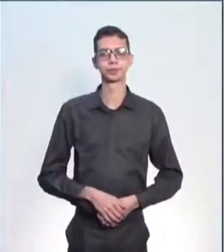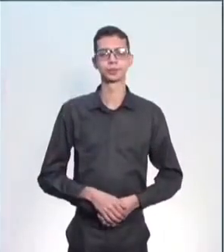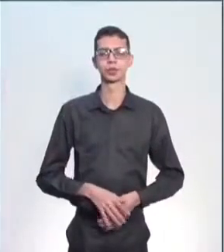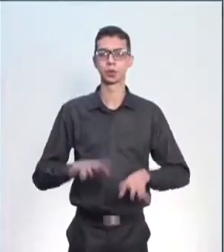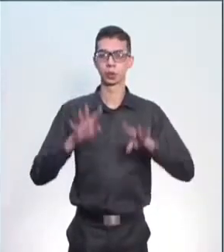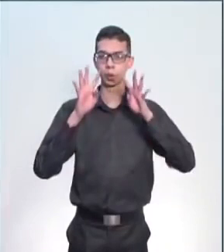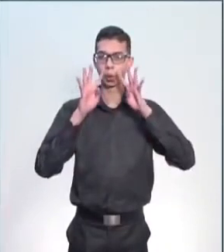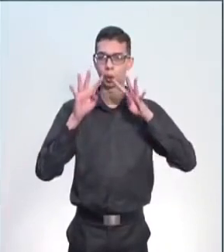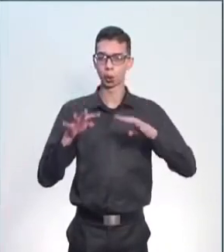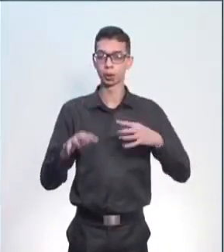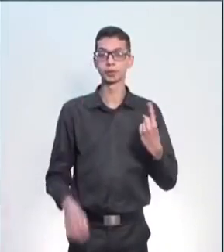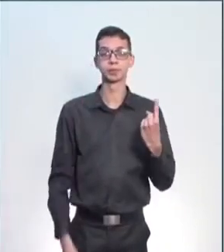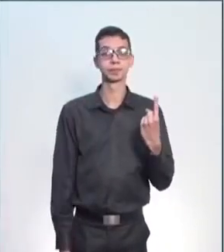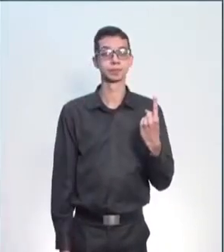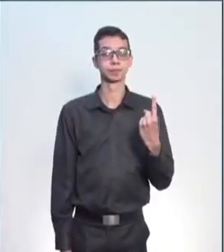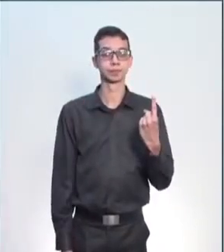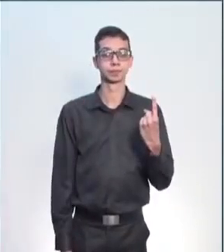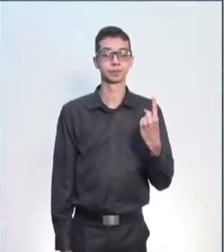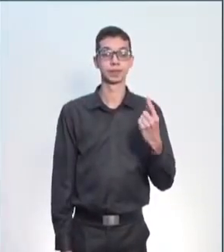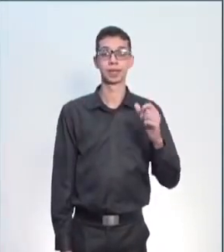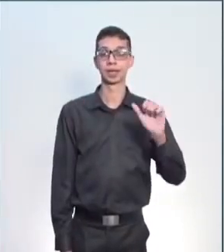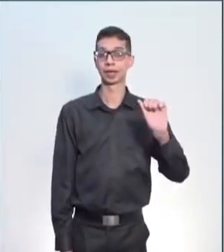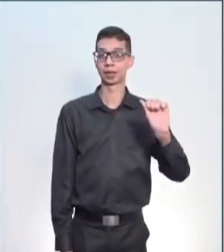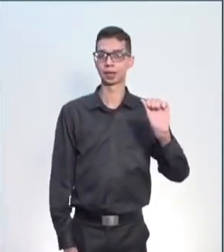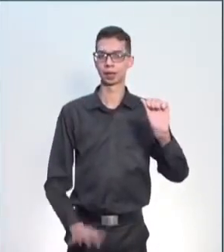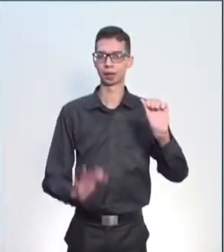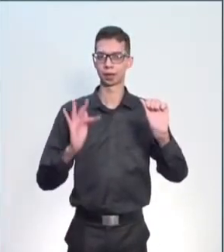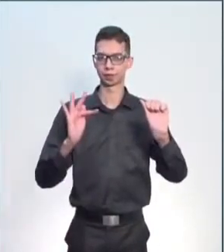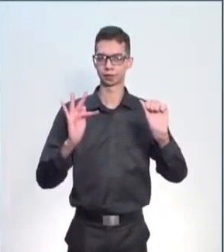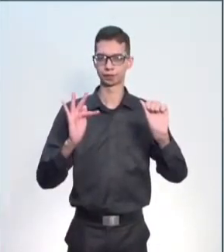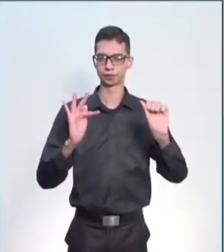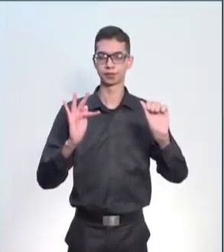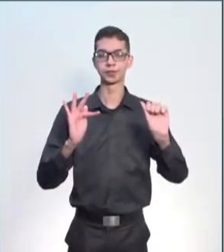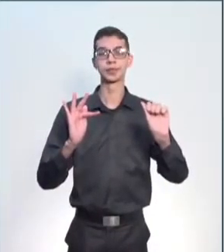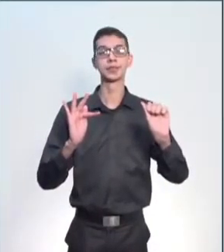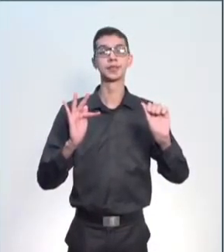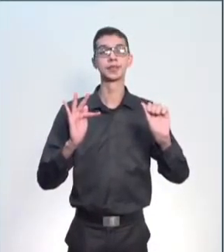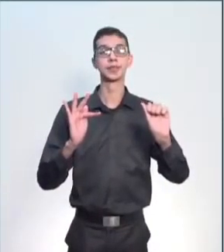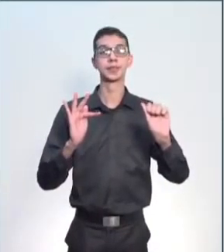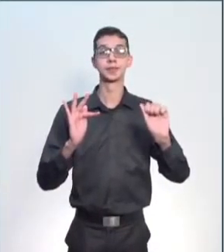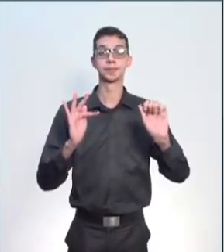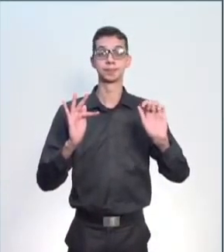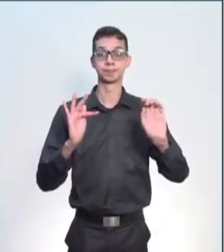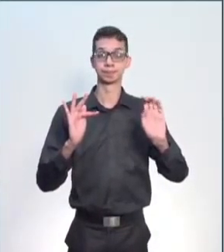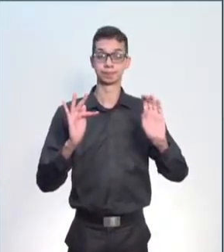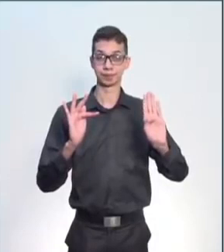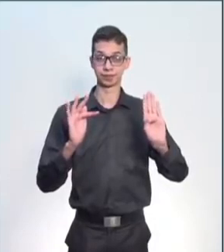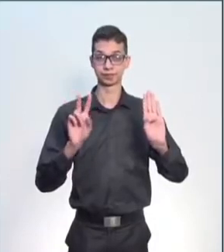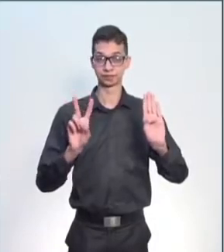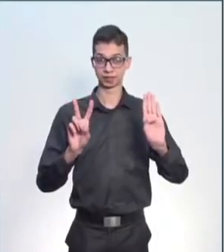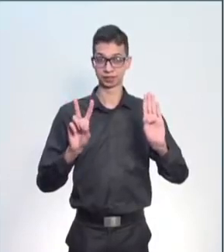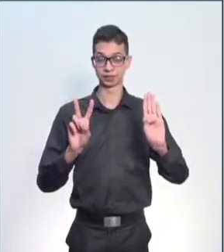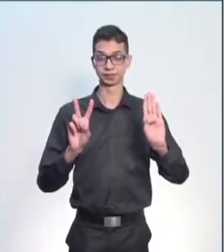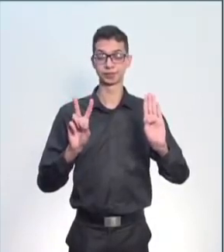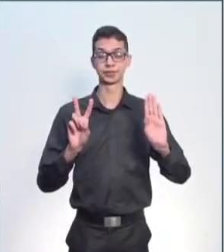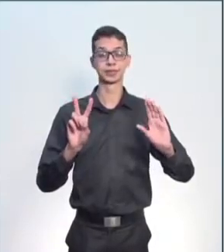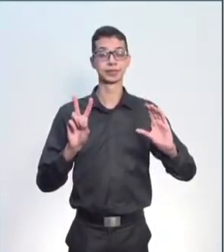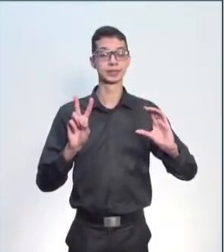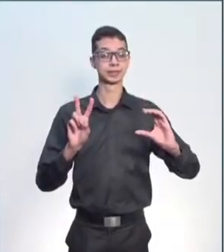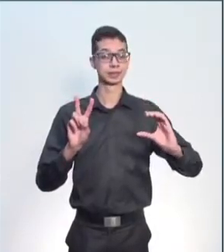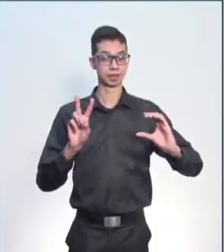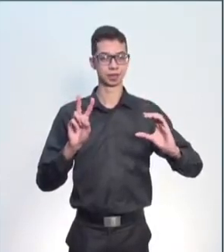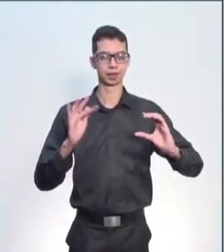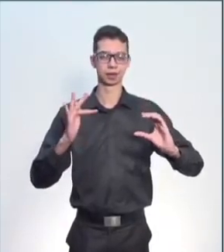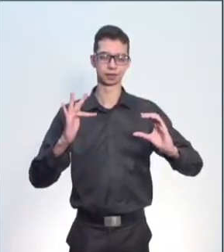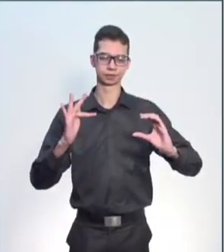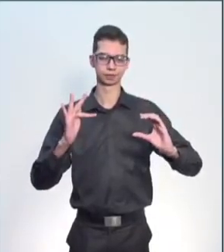A primeira, a é F, a segunda é V e a terceira é F, né?